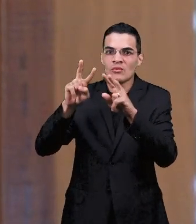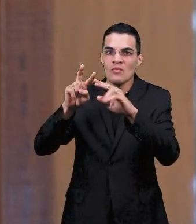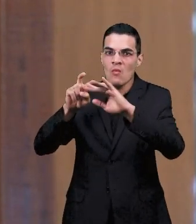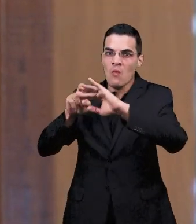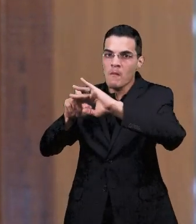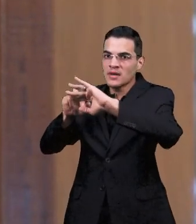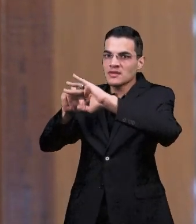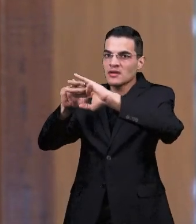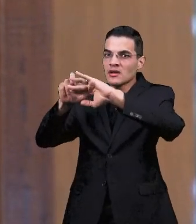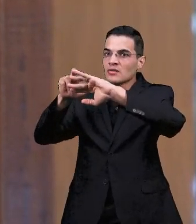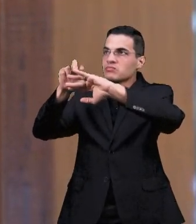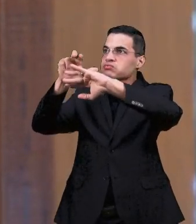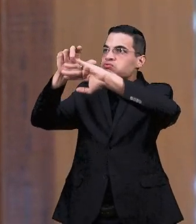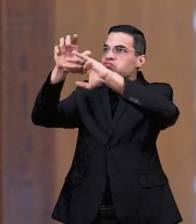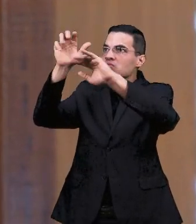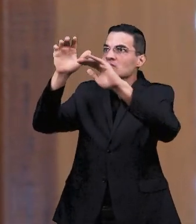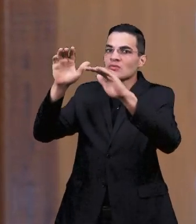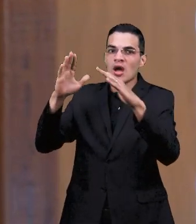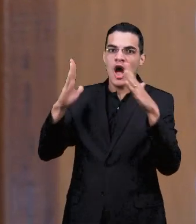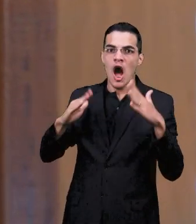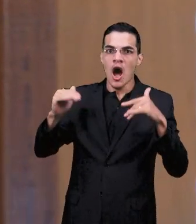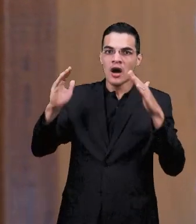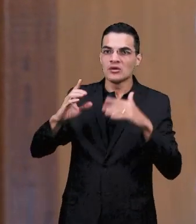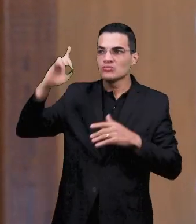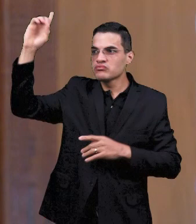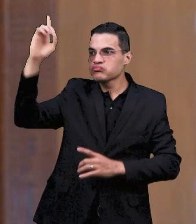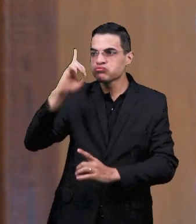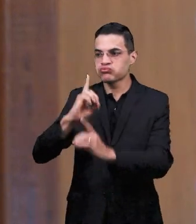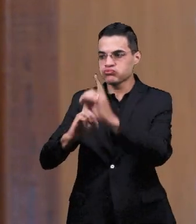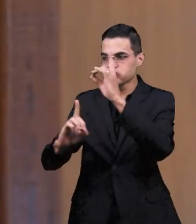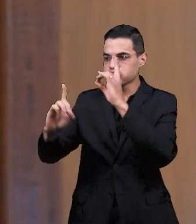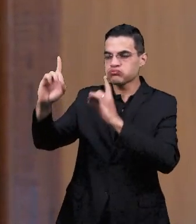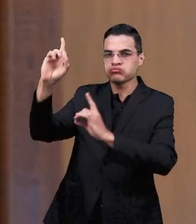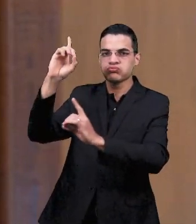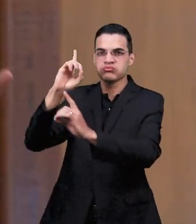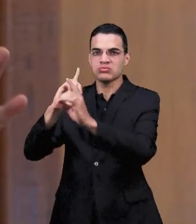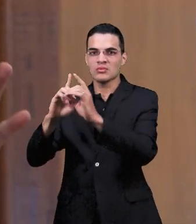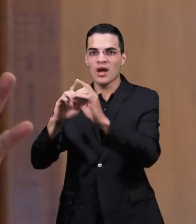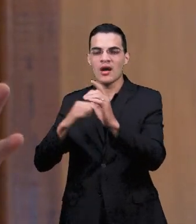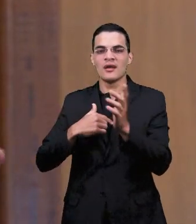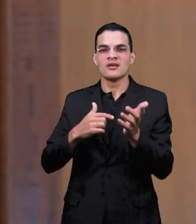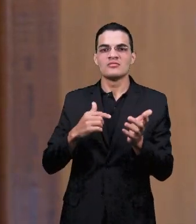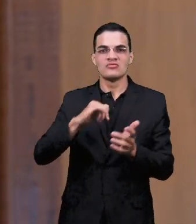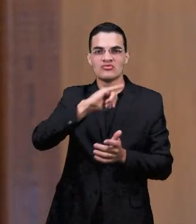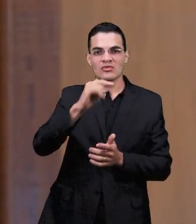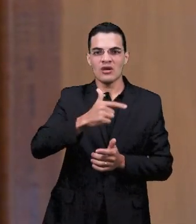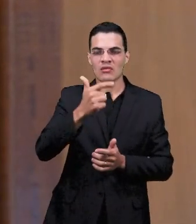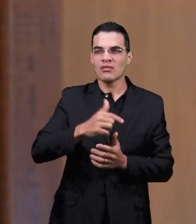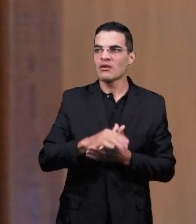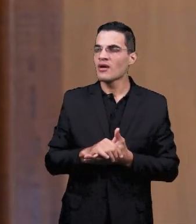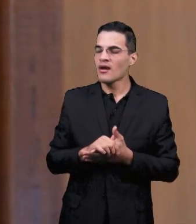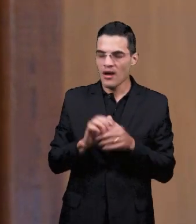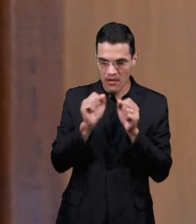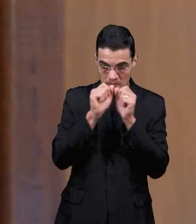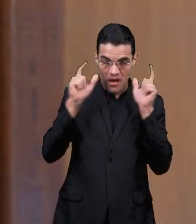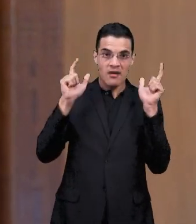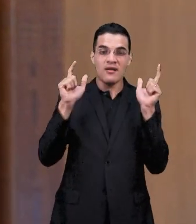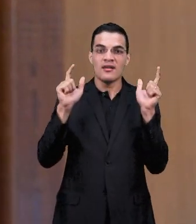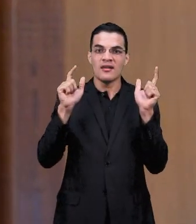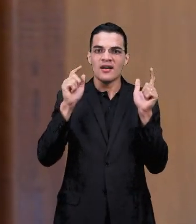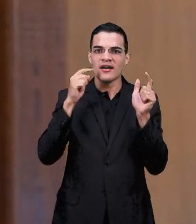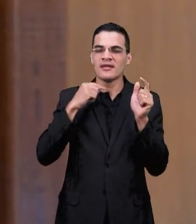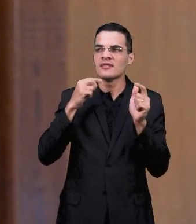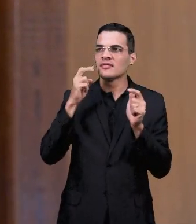do lugar onde ele estava. Não, chamava Luz, não é mais Luz, vai chamar Betel a partir de hoje. Mudou o nome do